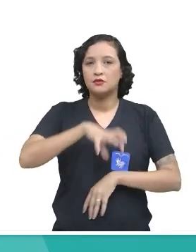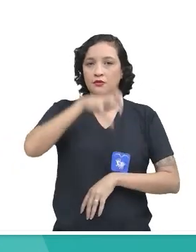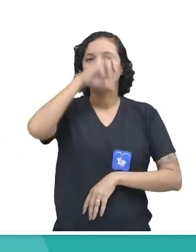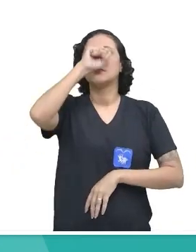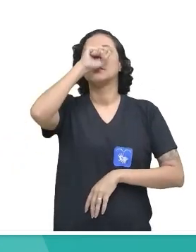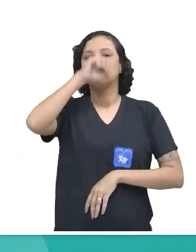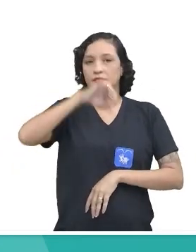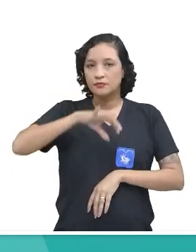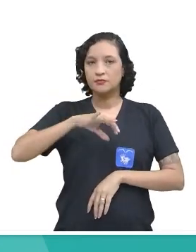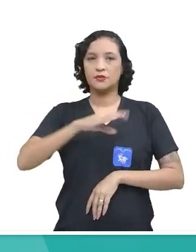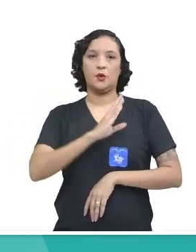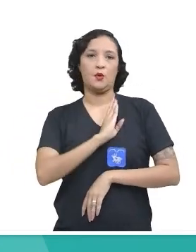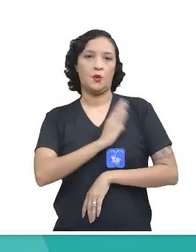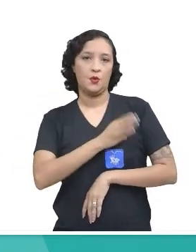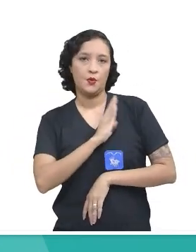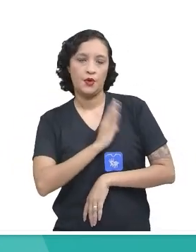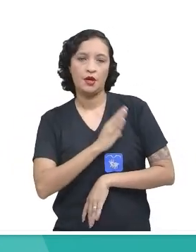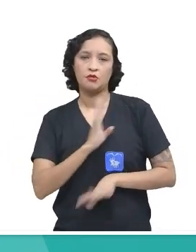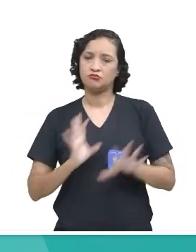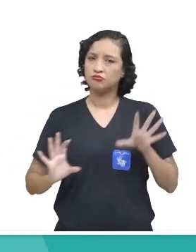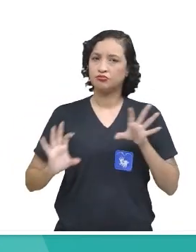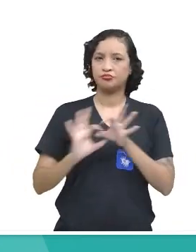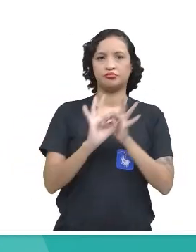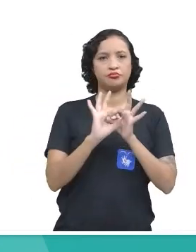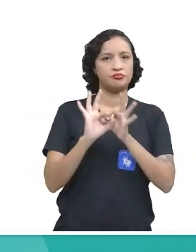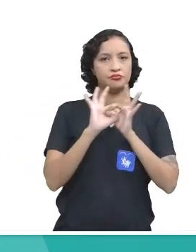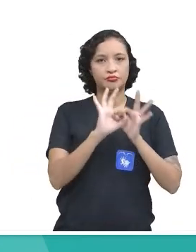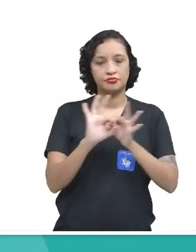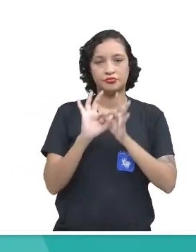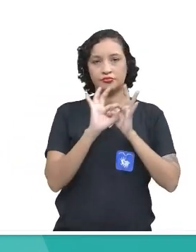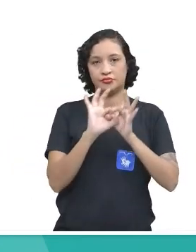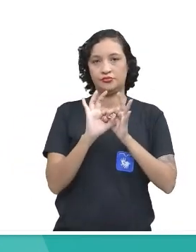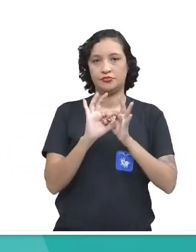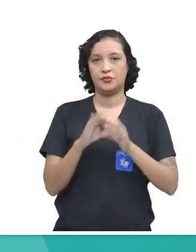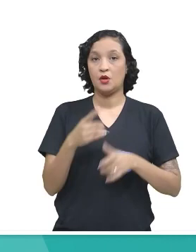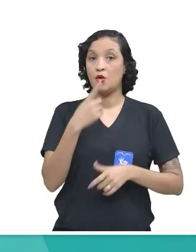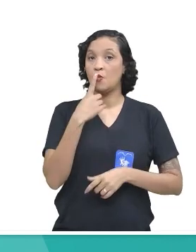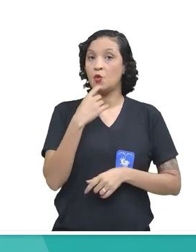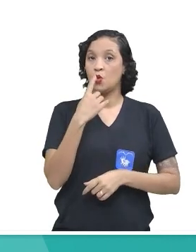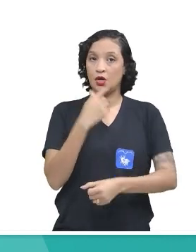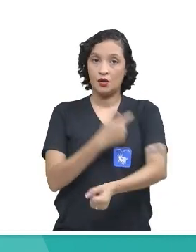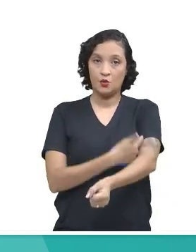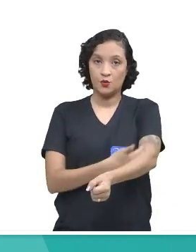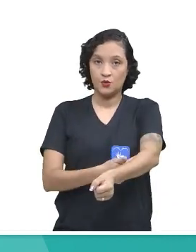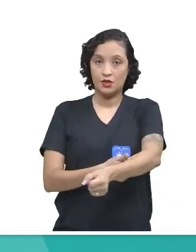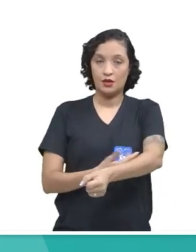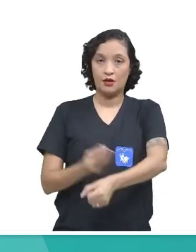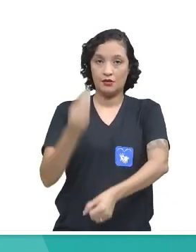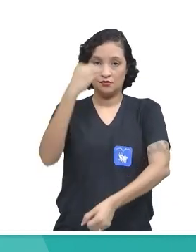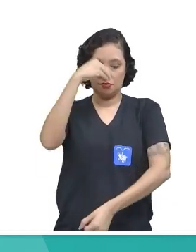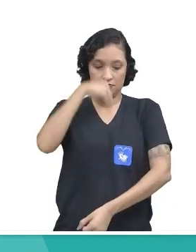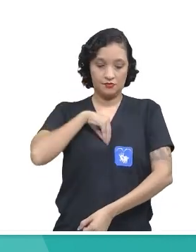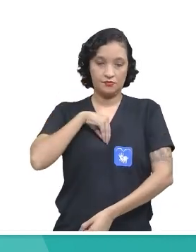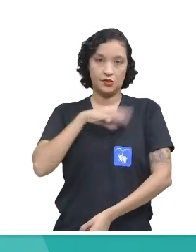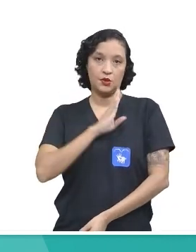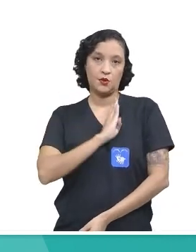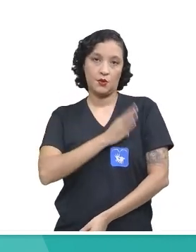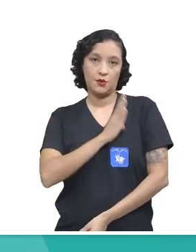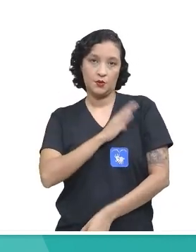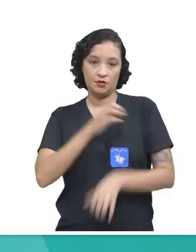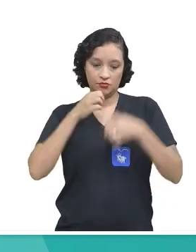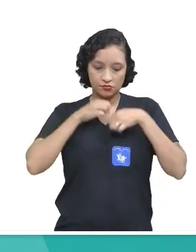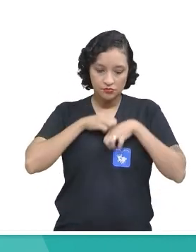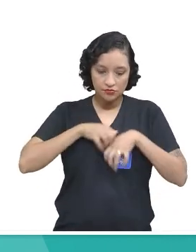oxigênio, o coração para o sangue, porque o sangue vai pelo oxigênio, o oxigênio